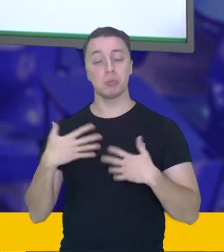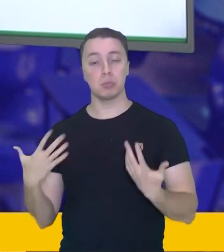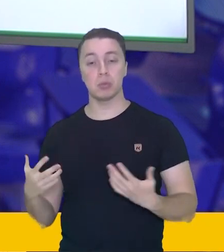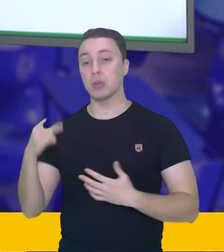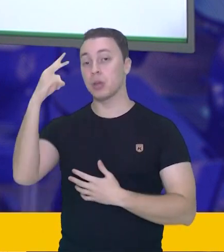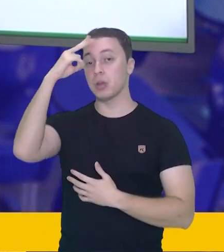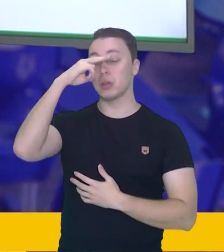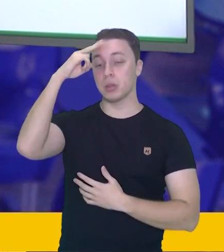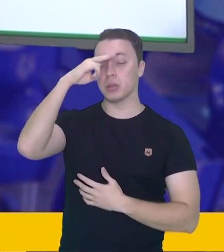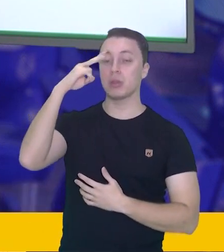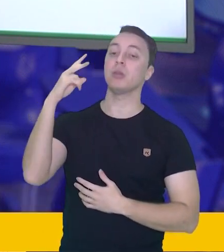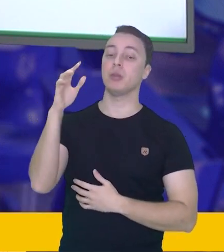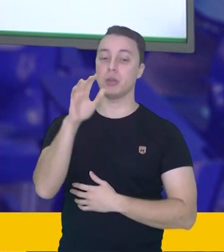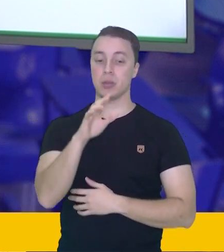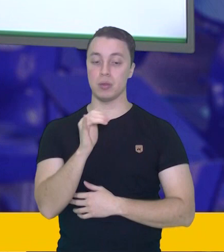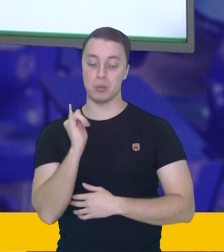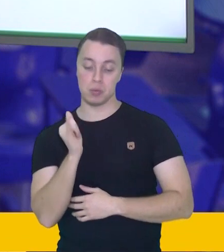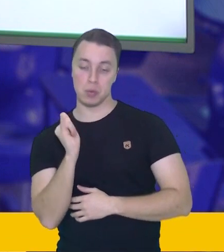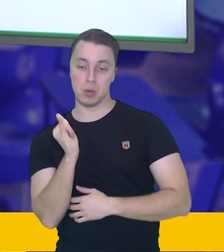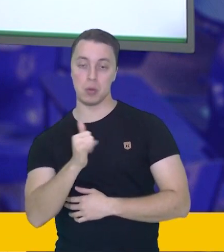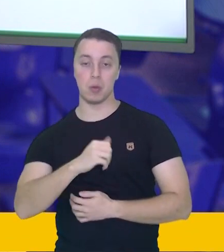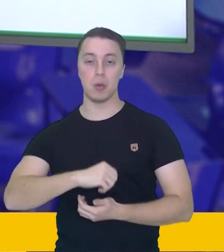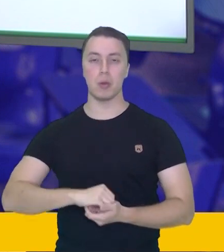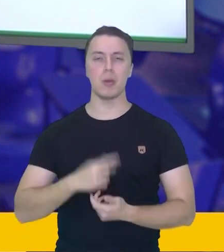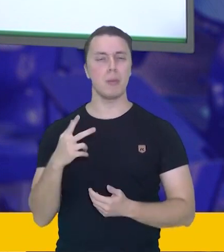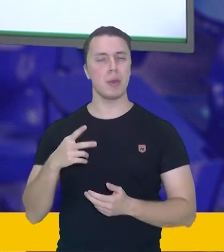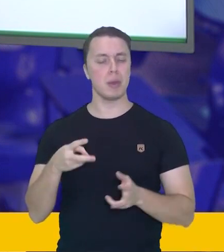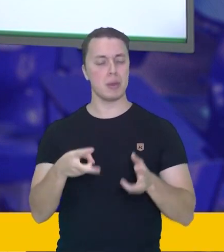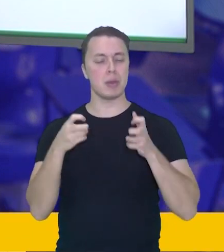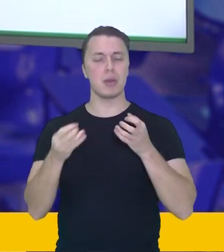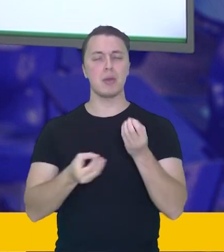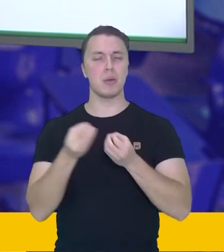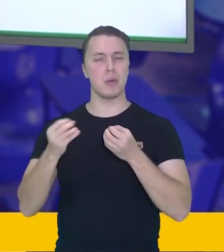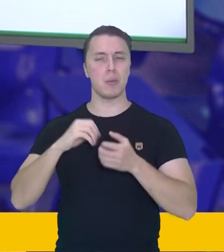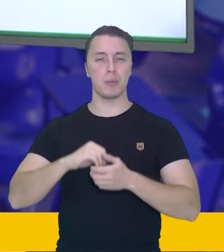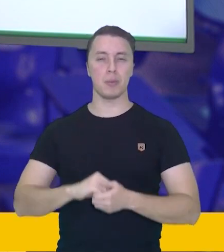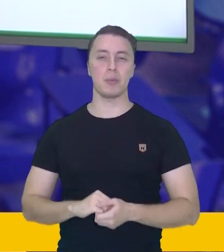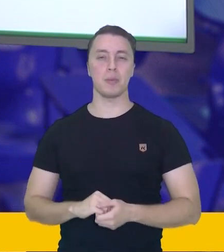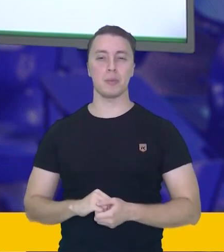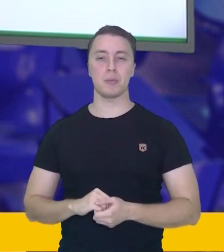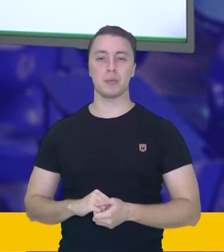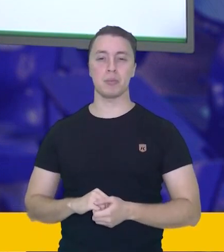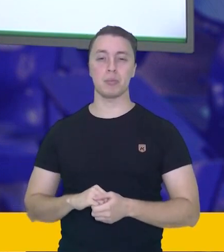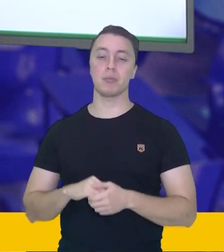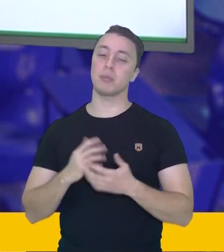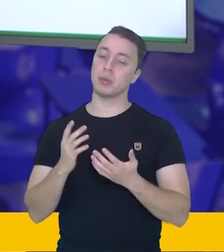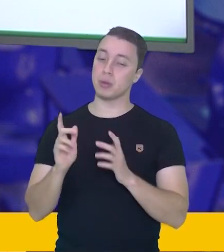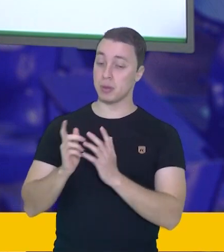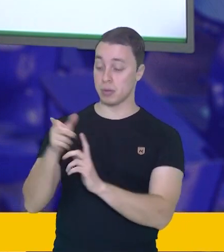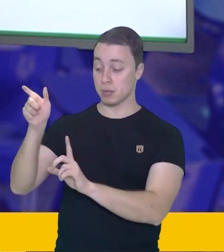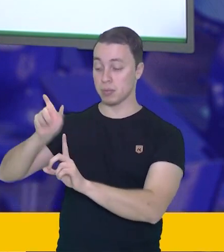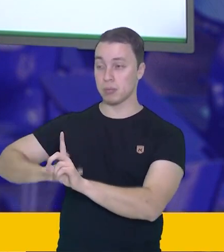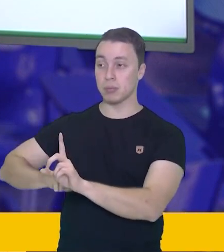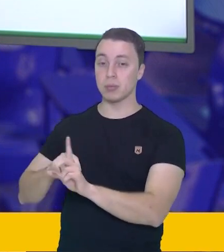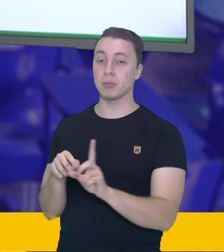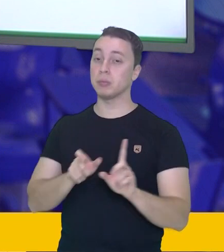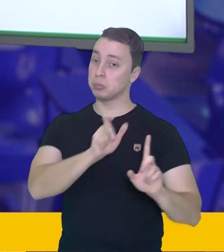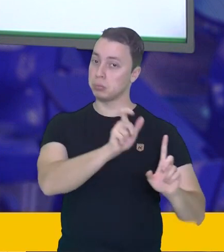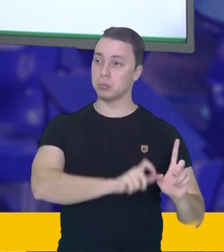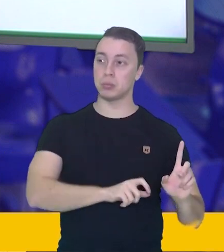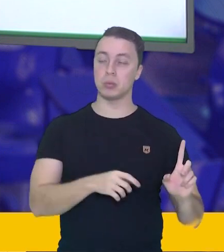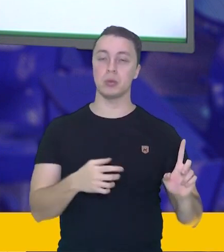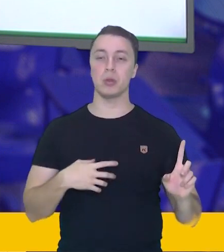histórias contadas. Mas como reconhecer essas histórias? Geralmente, os personagens são, em